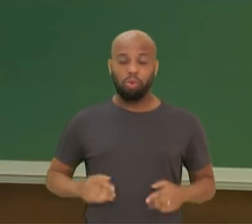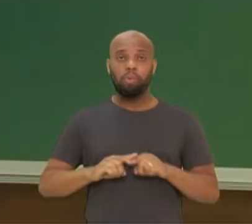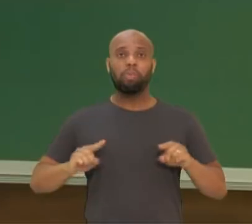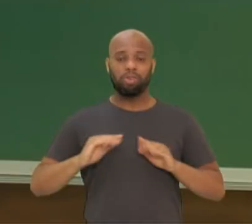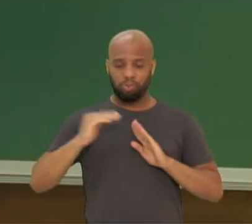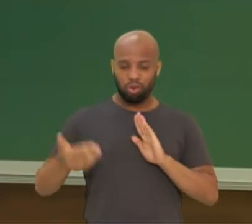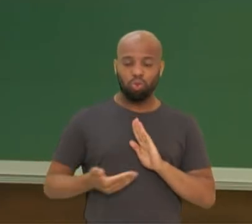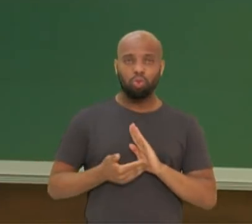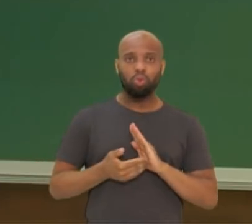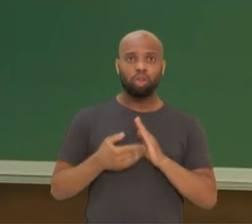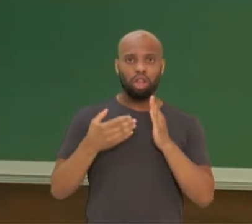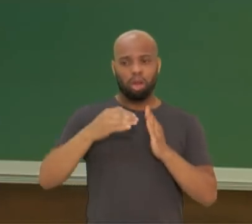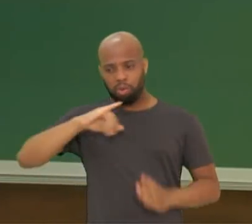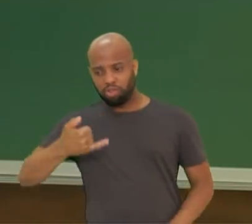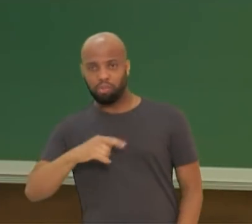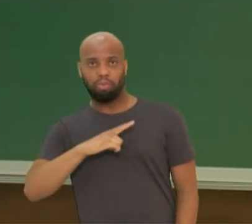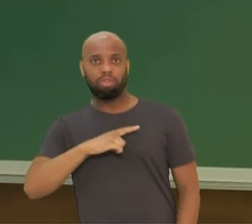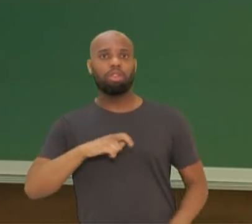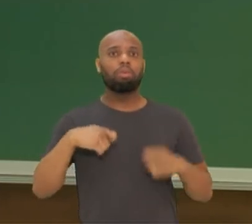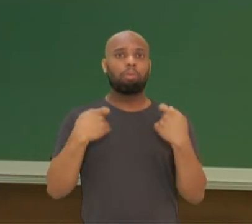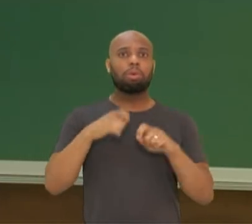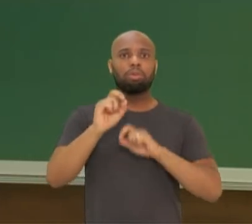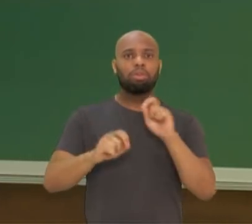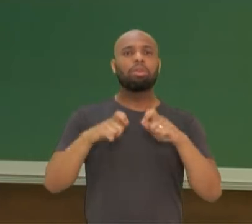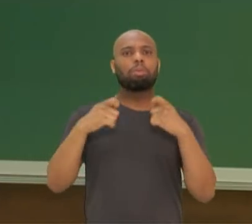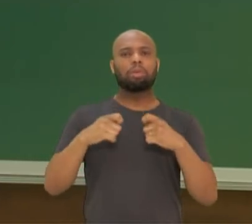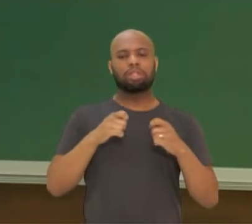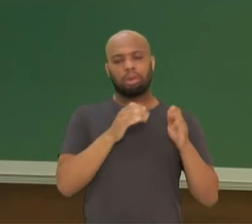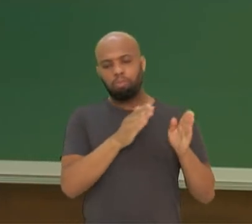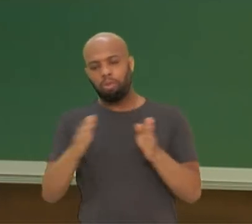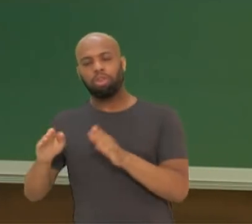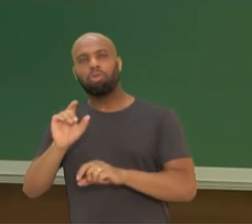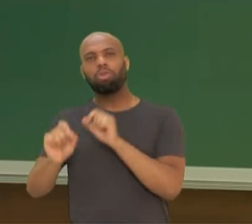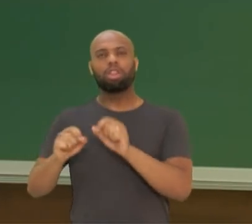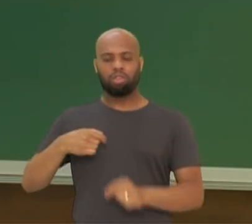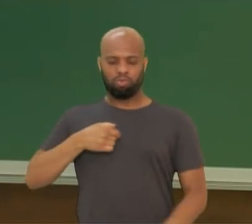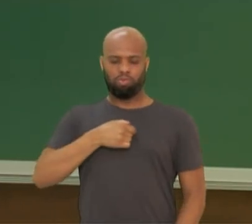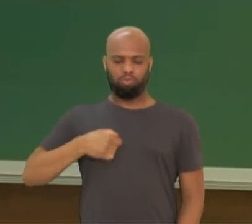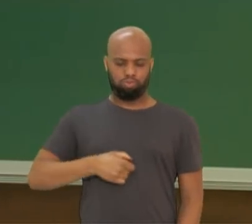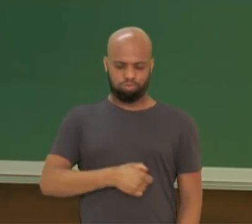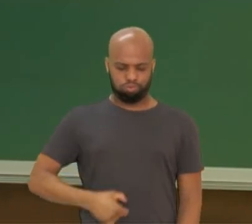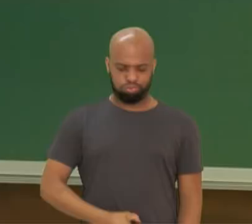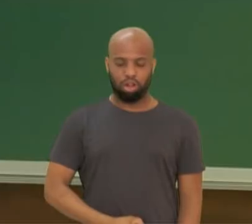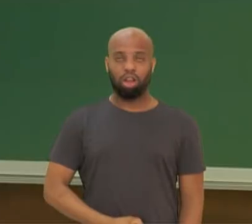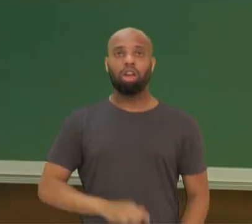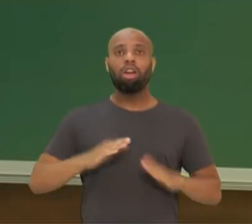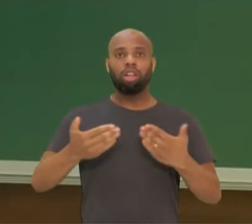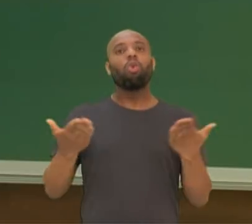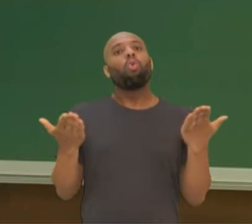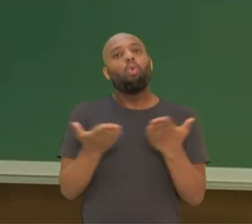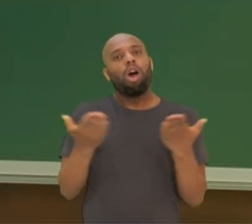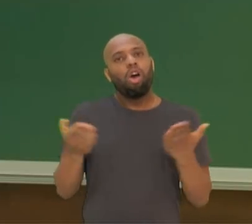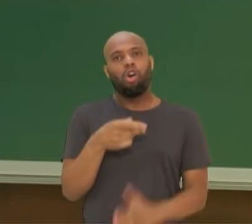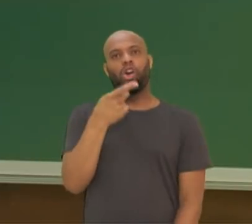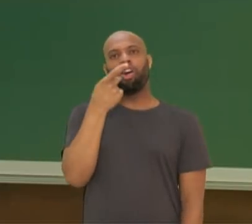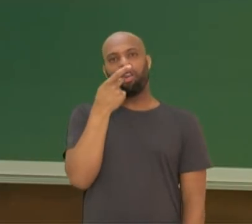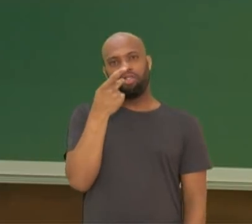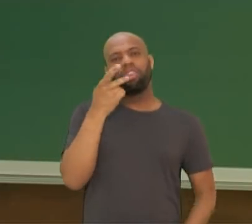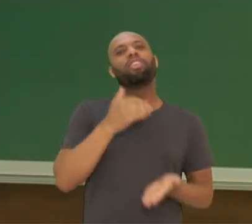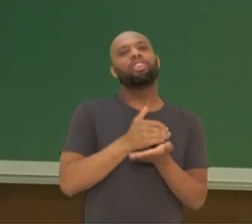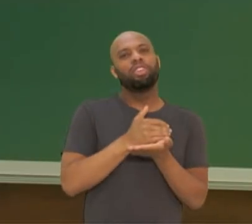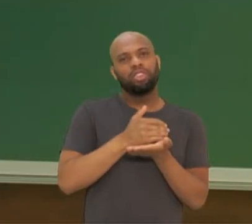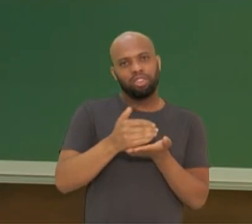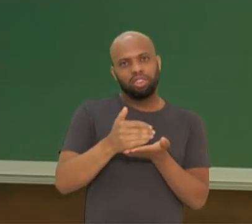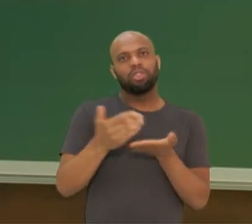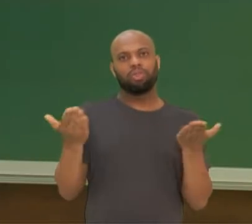sejam aproveitados, a gente precisa deste processo que é a digestão. E é justamente esse processo que a gente vai